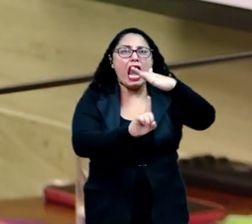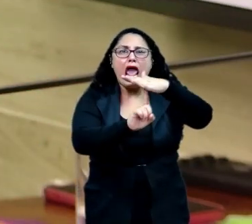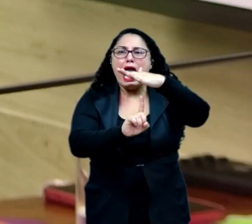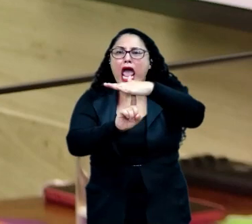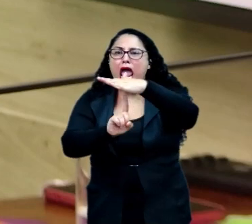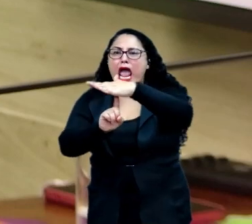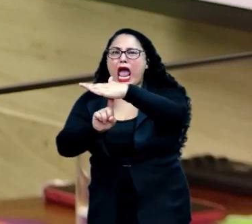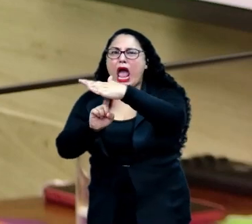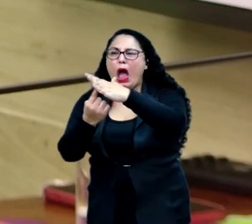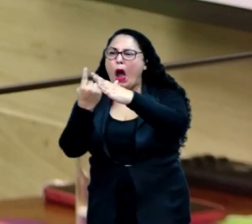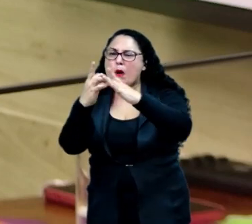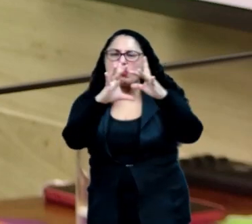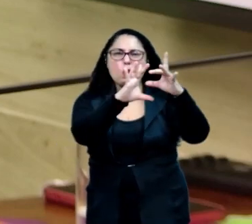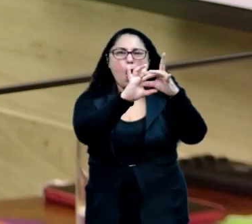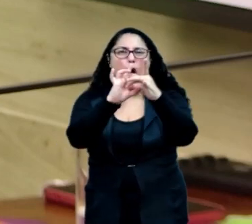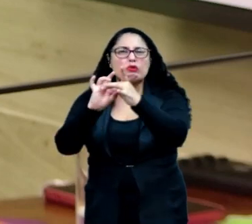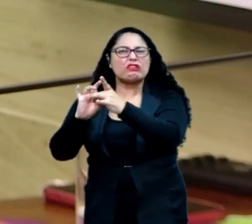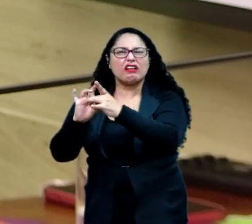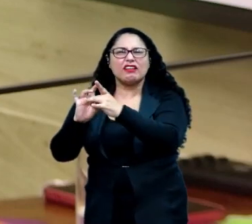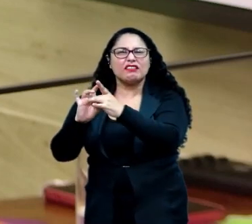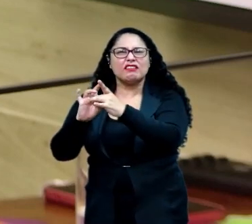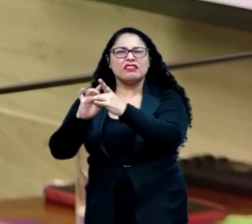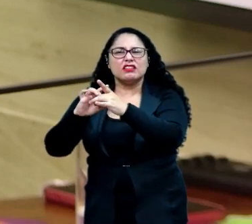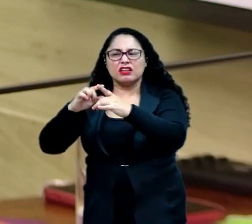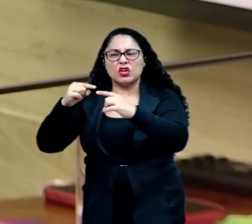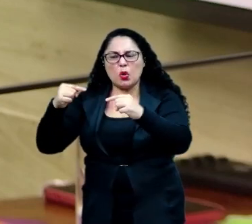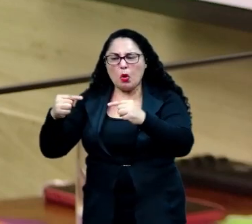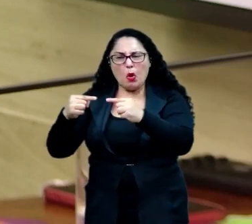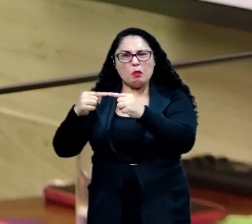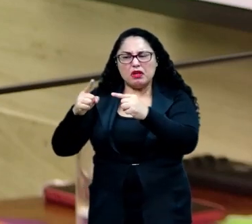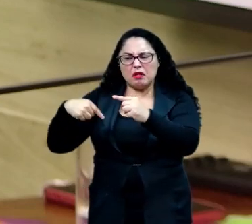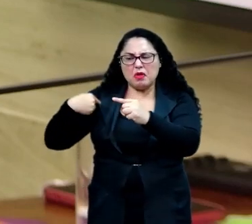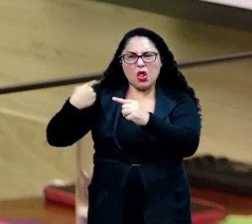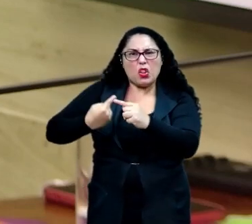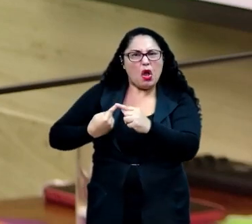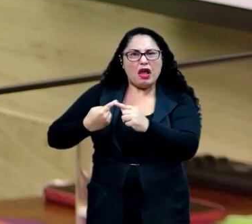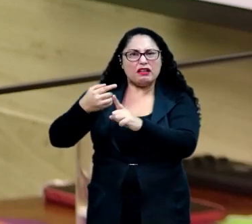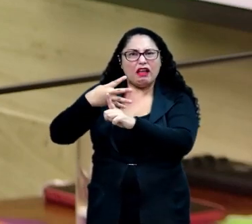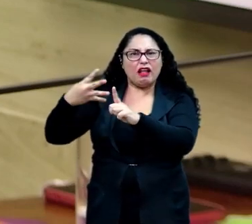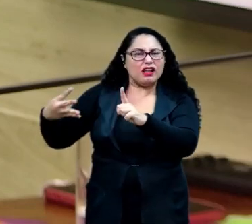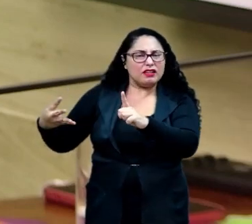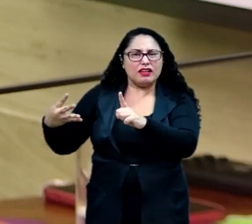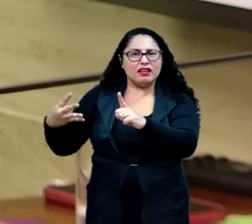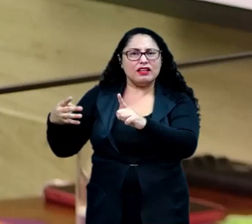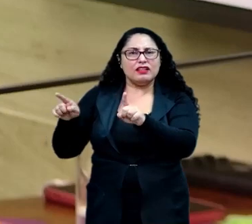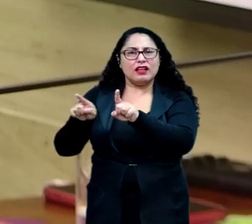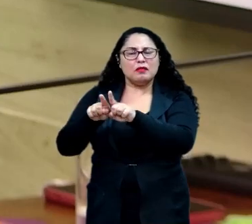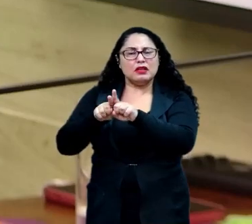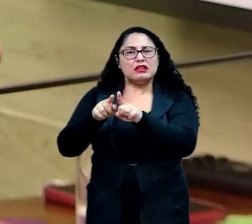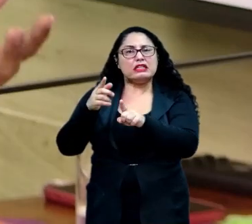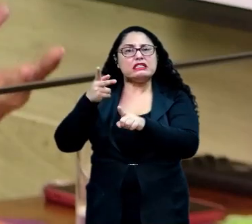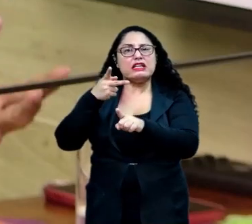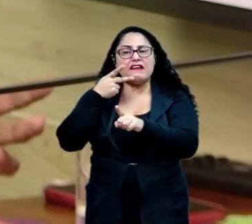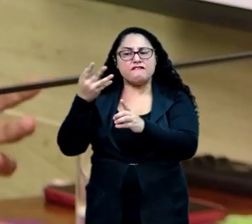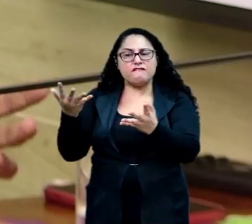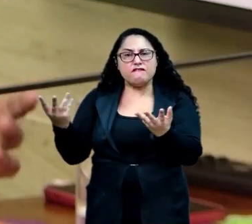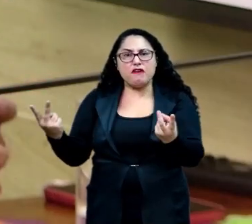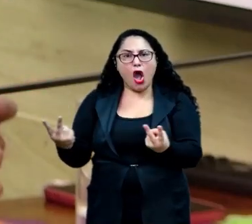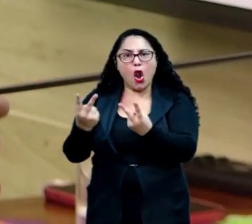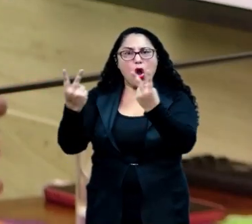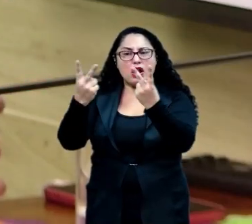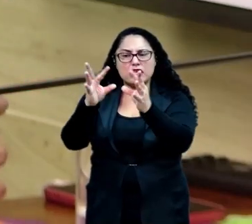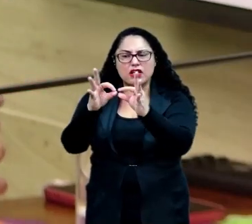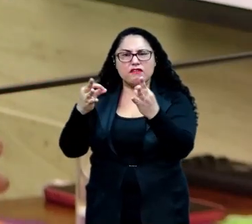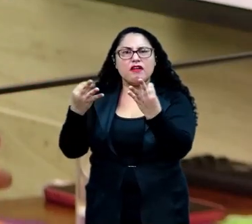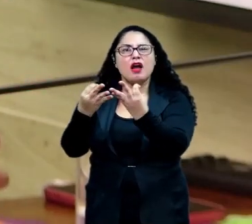limitadas a um contexto que não cabe para a gente, nunca coube também. Porque se você valoriza uma